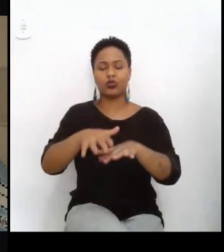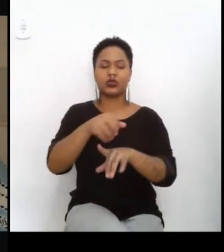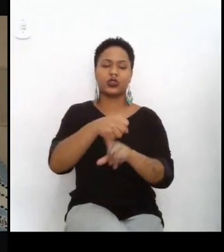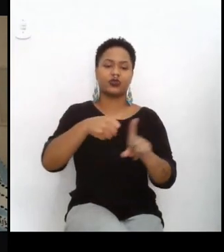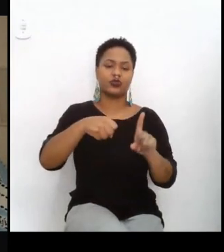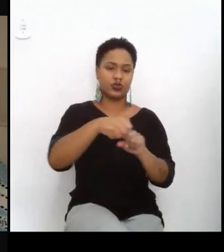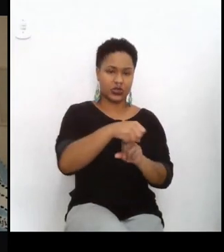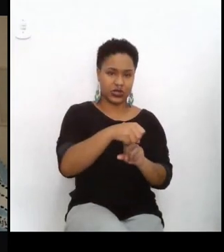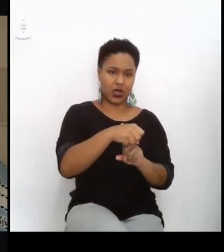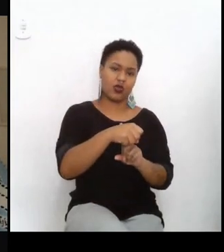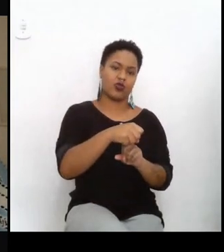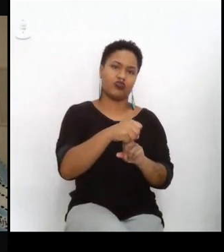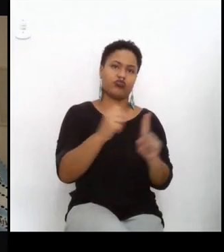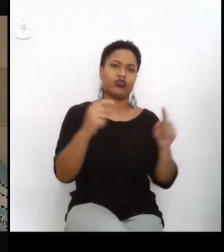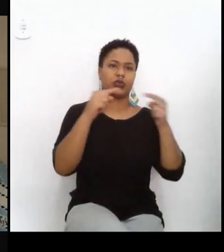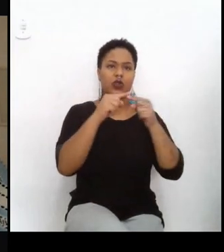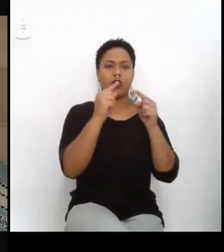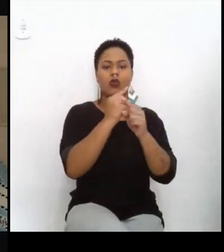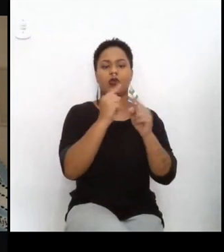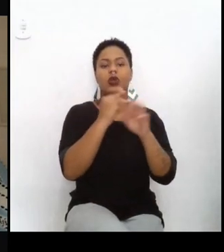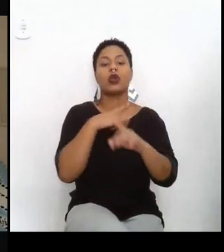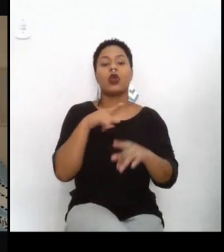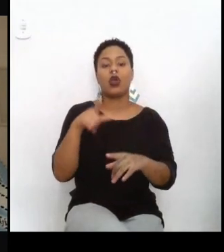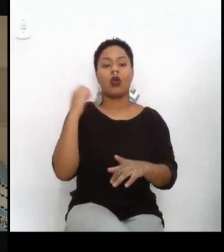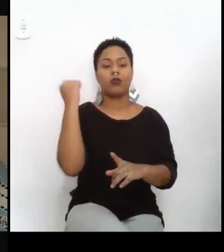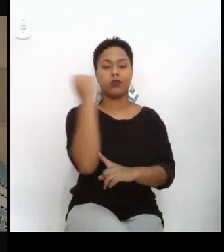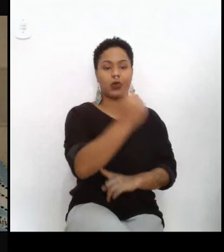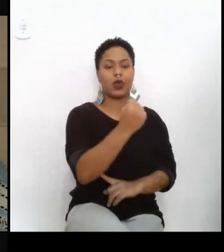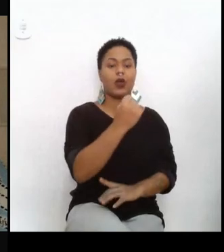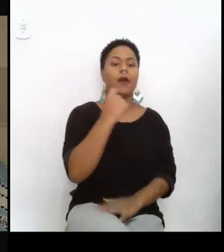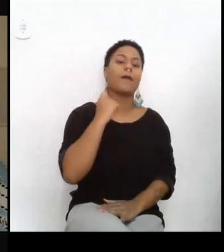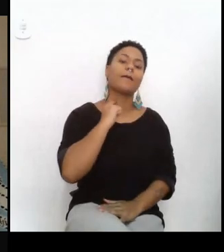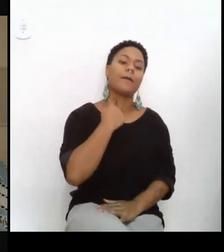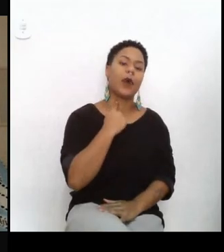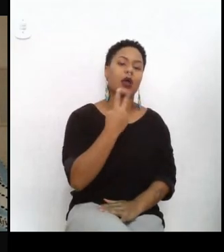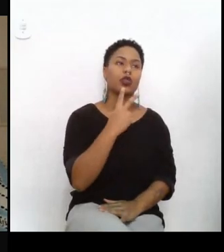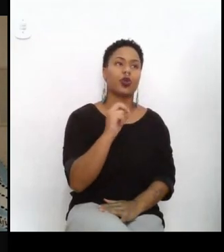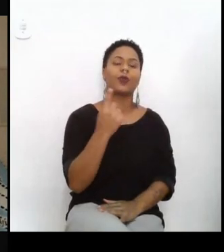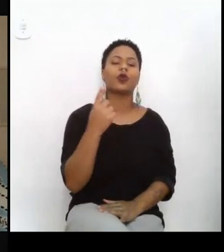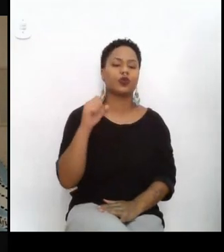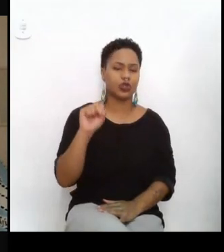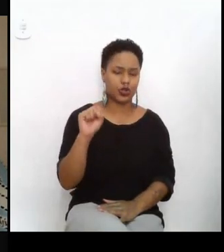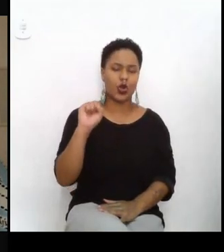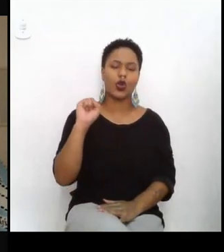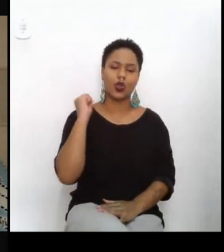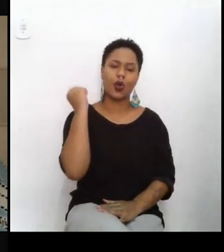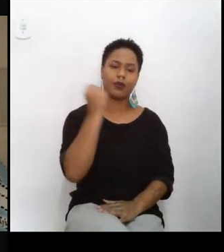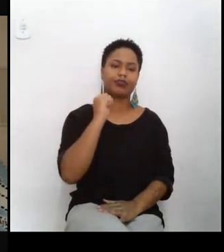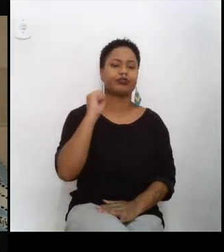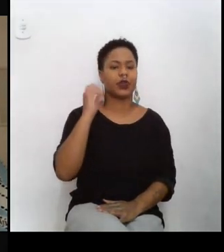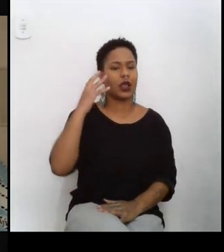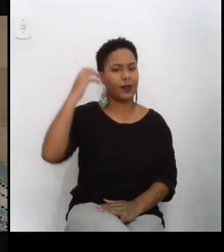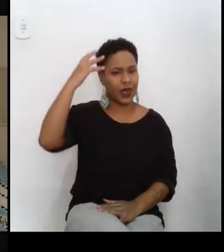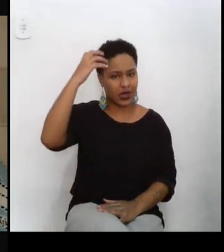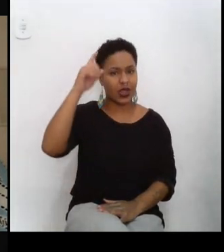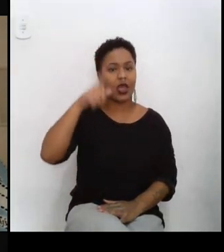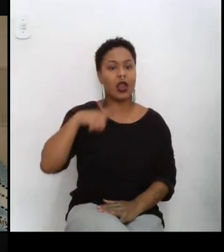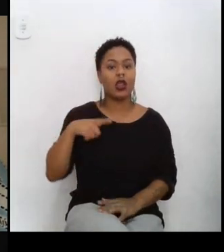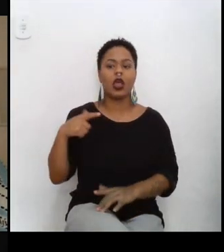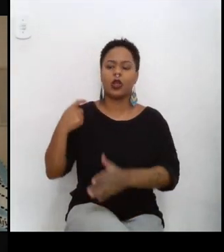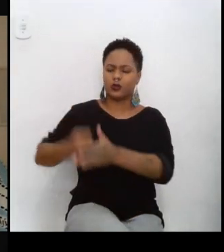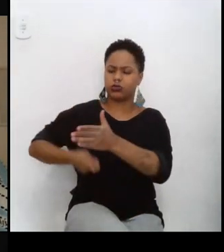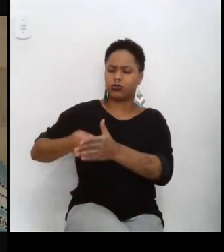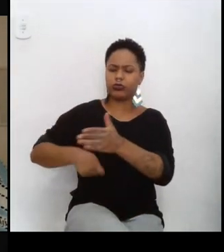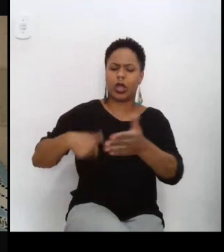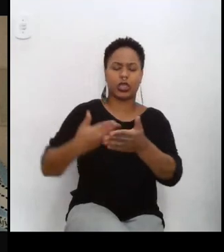execução de sua companheira Marielle Franco em 14 de Março 2018 vence dedicado incansavelmente a luta por justiça para esse